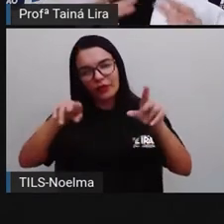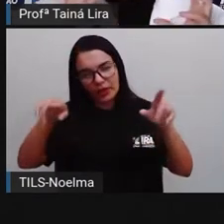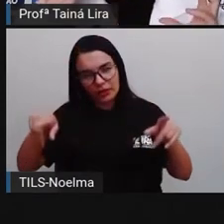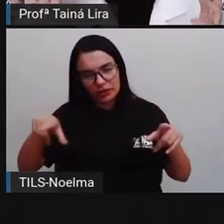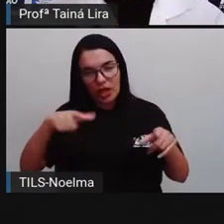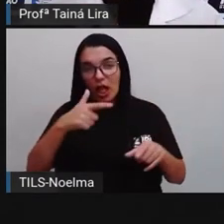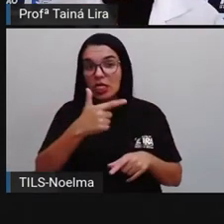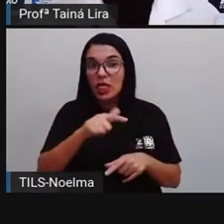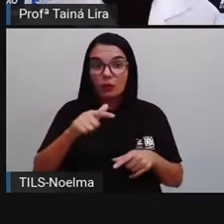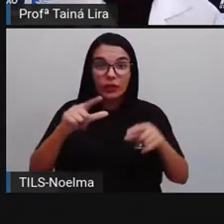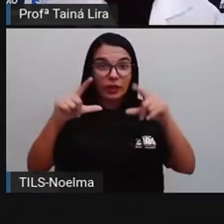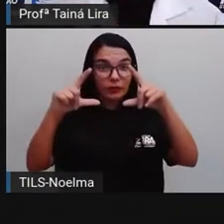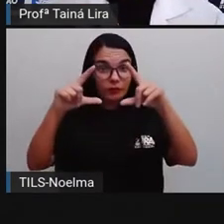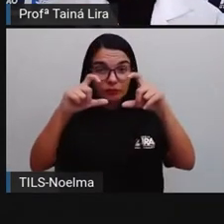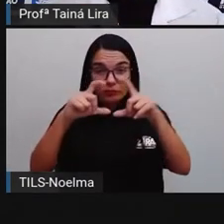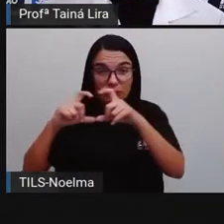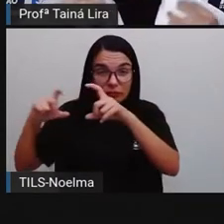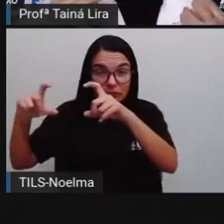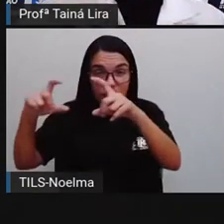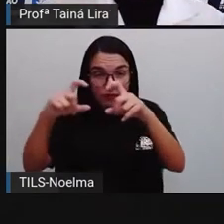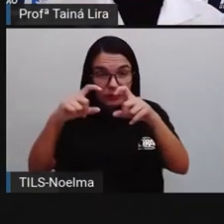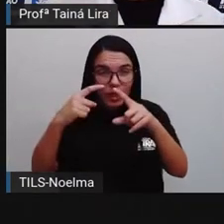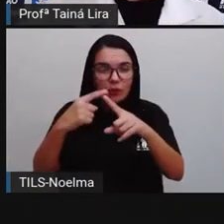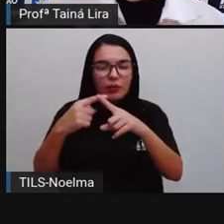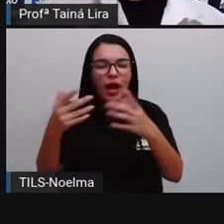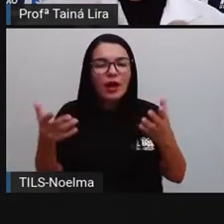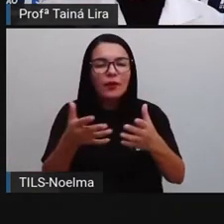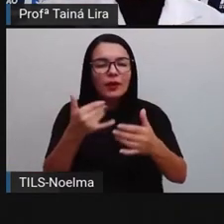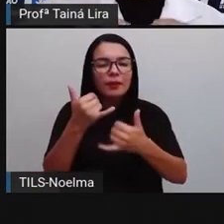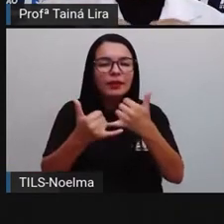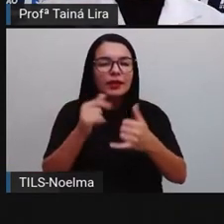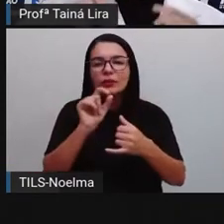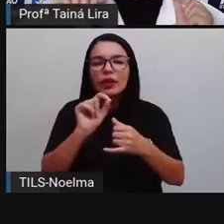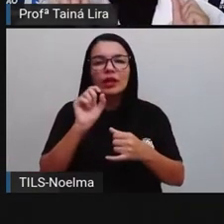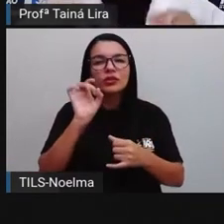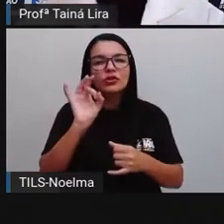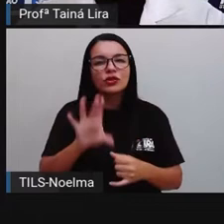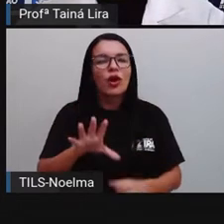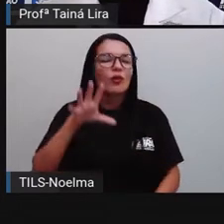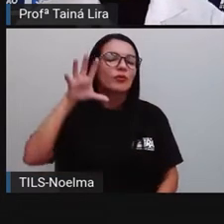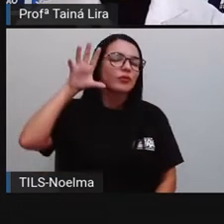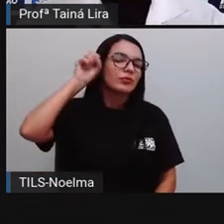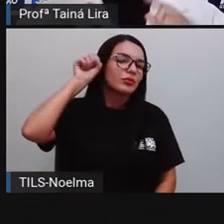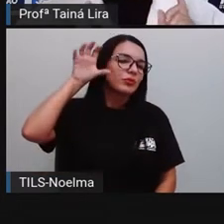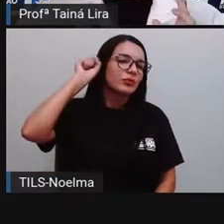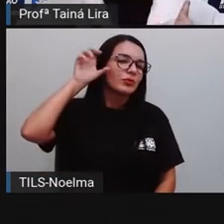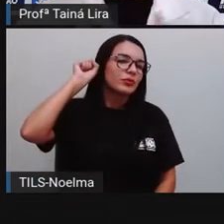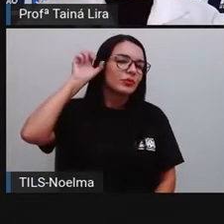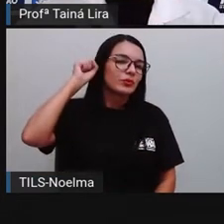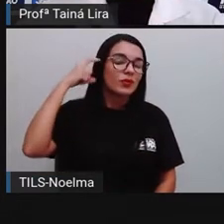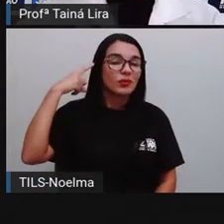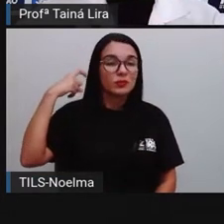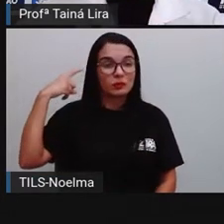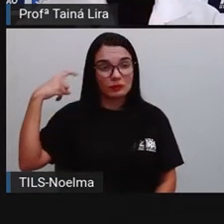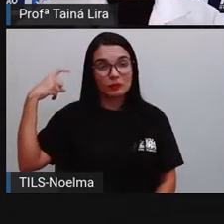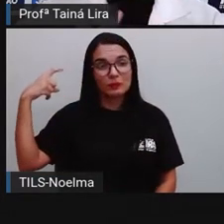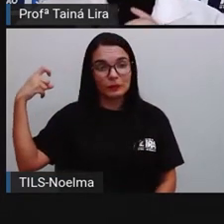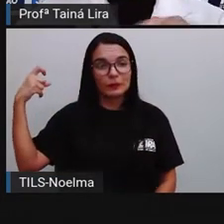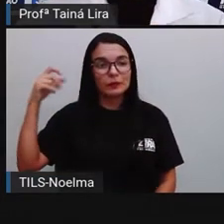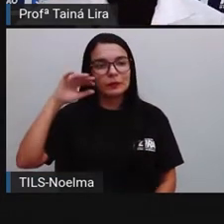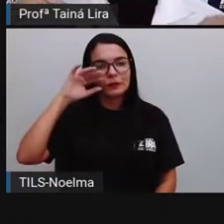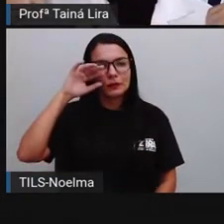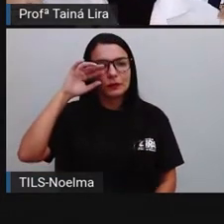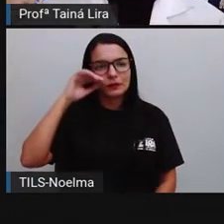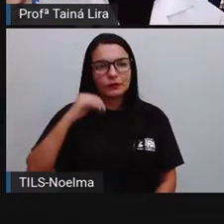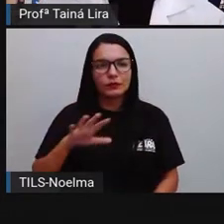não tem a imagem porque a nossa brincadeira aqui vai ser você tá meu aluno do 2º ano